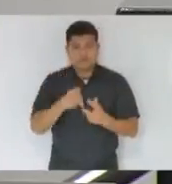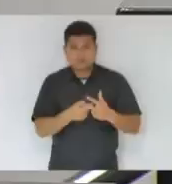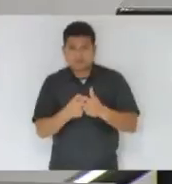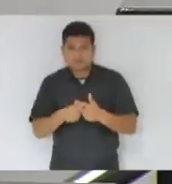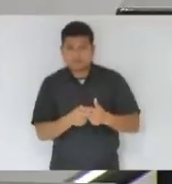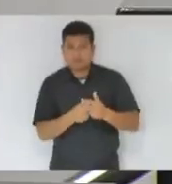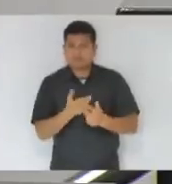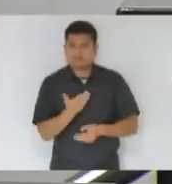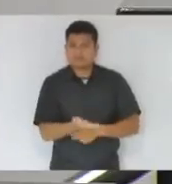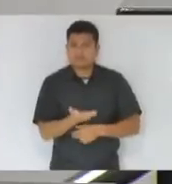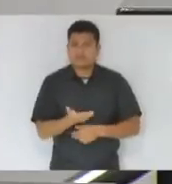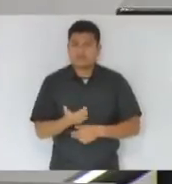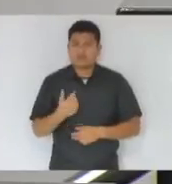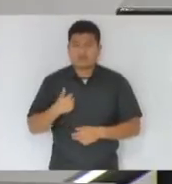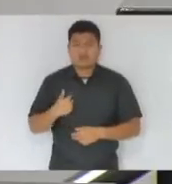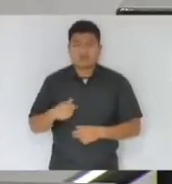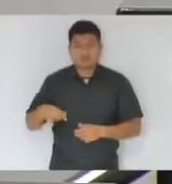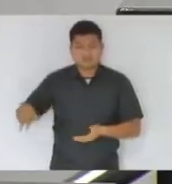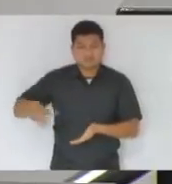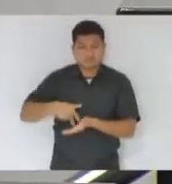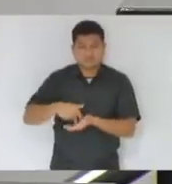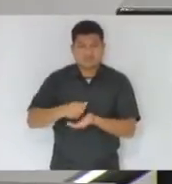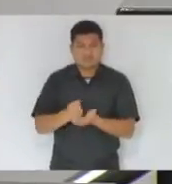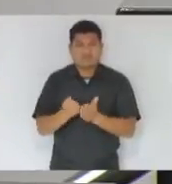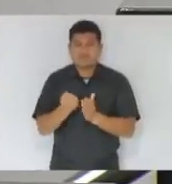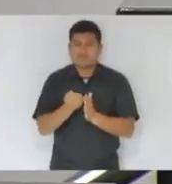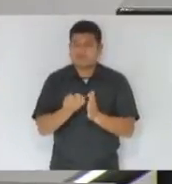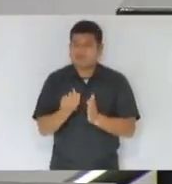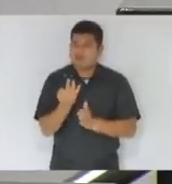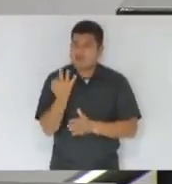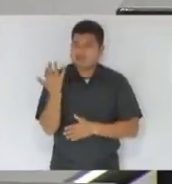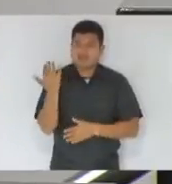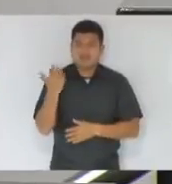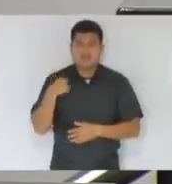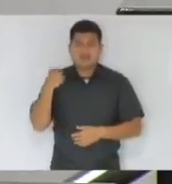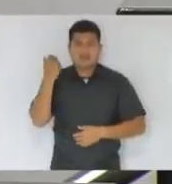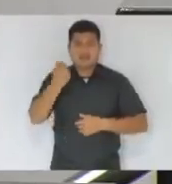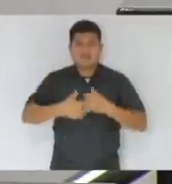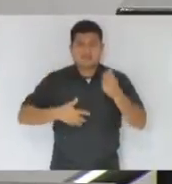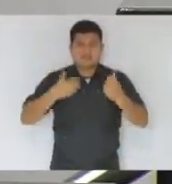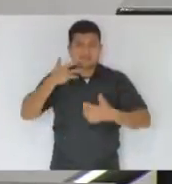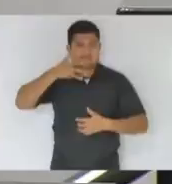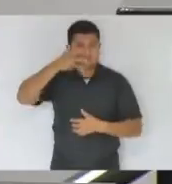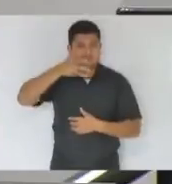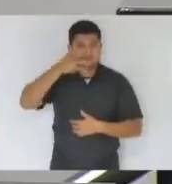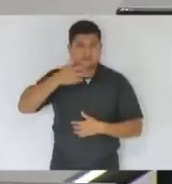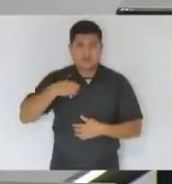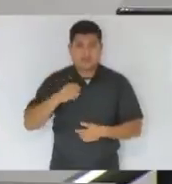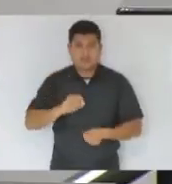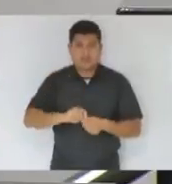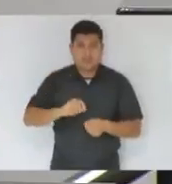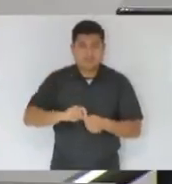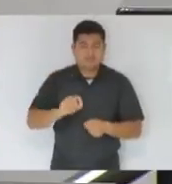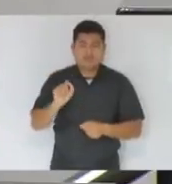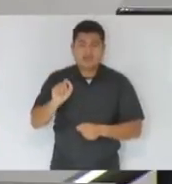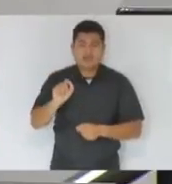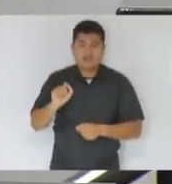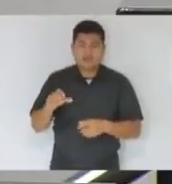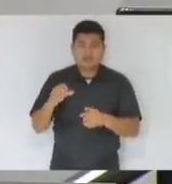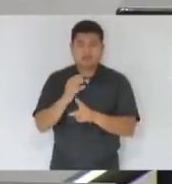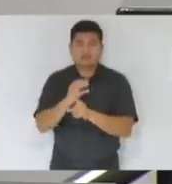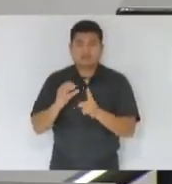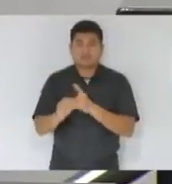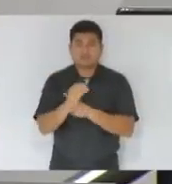vezes por minha pessoa, aquela ponte nos mapas oficiais não existe. Quem é que fez? Foi a própria comunidade para poder escoar a